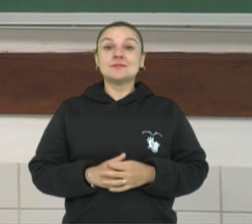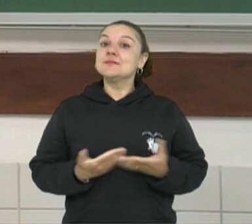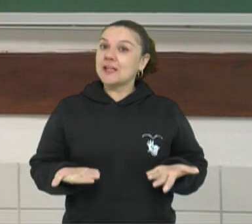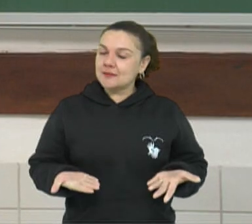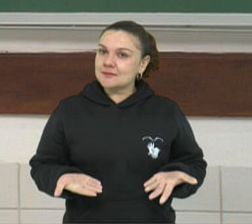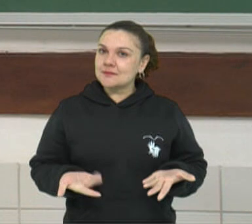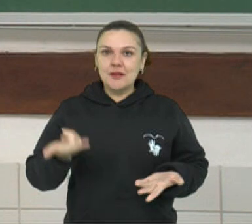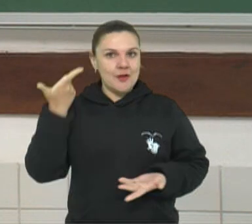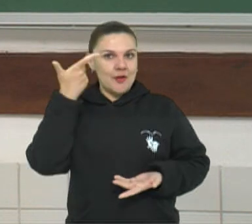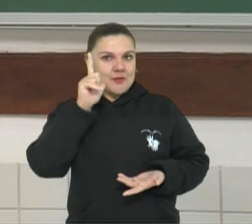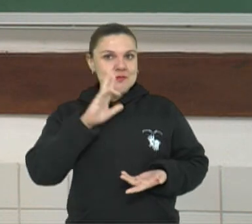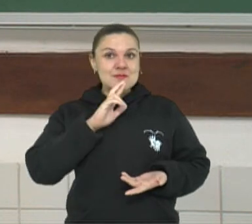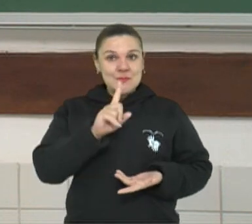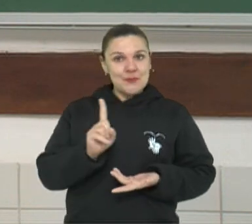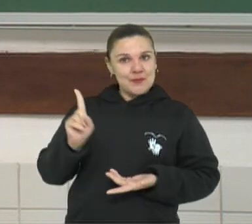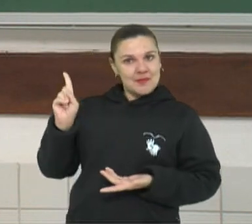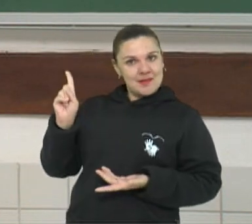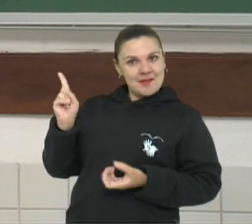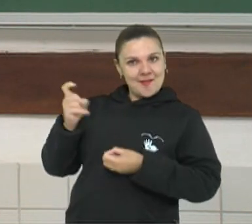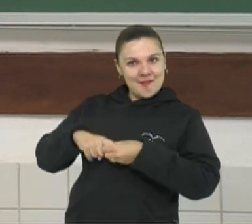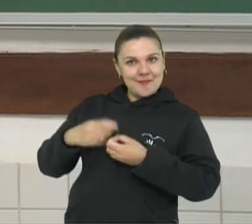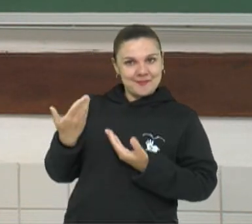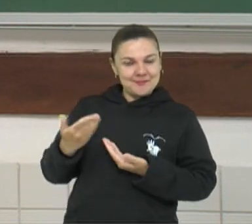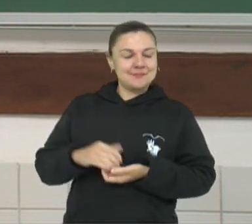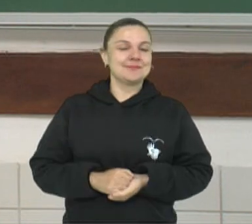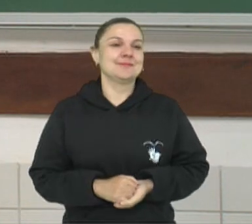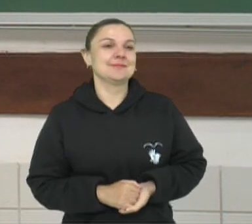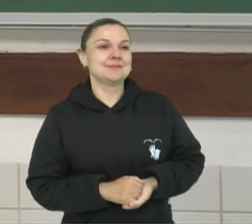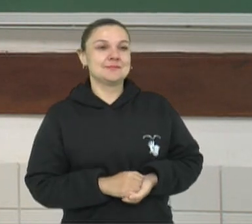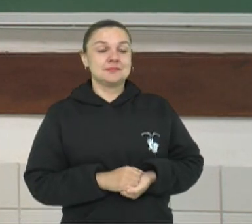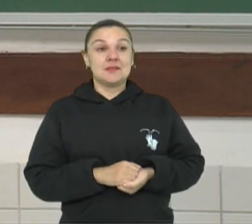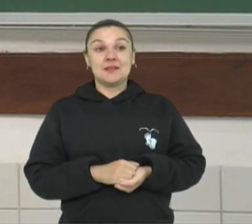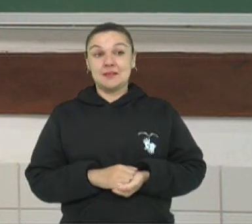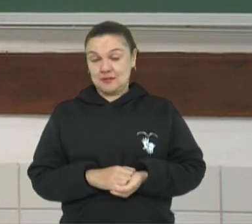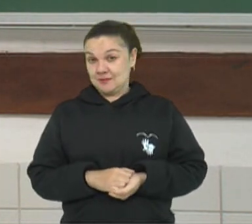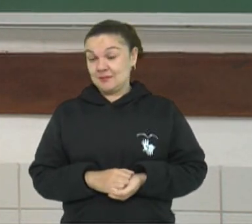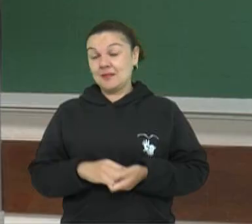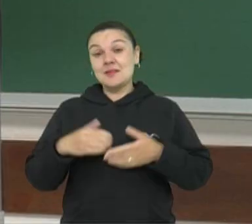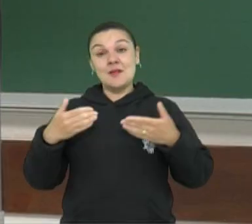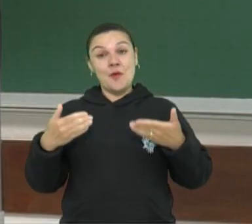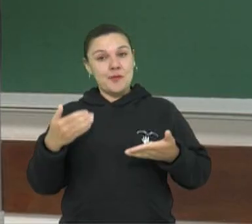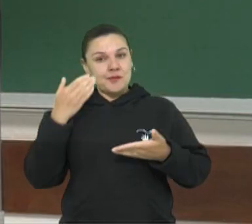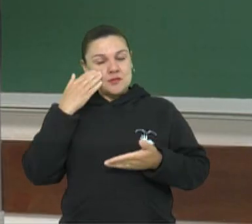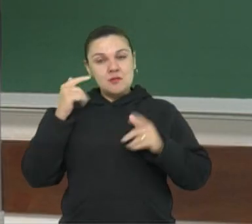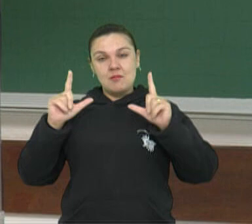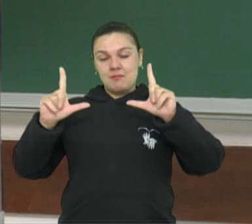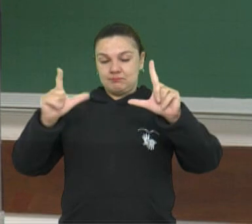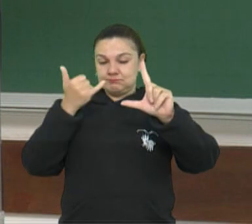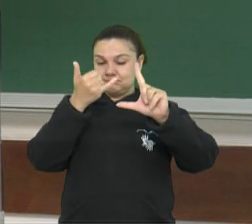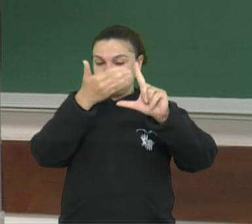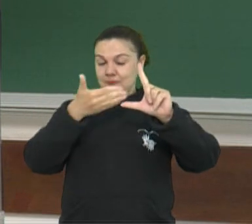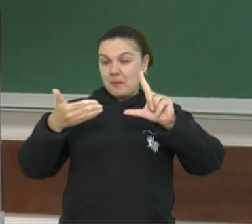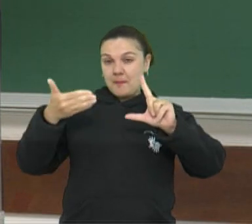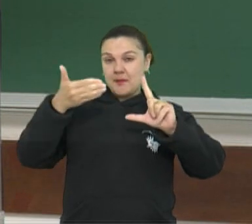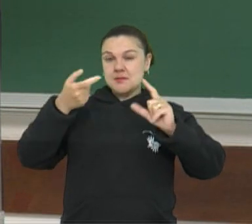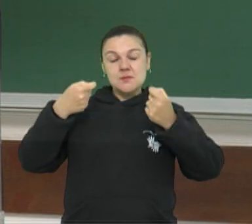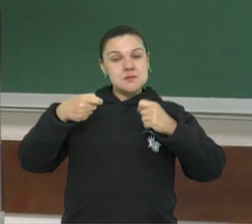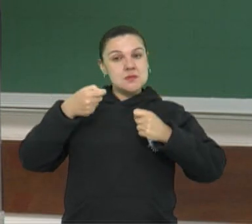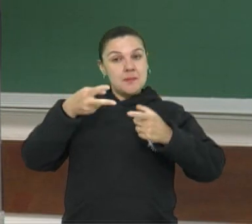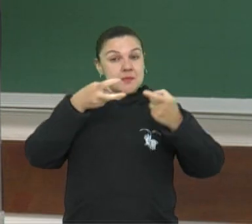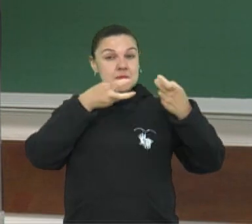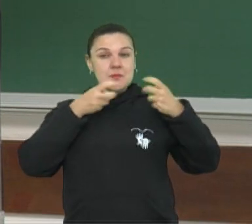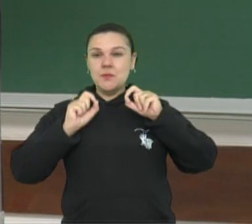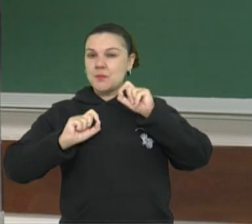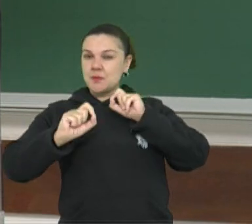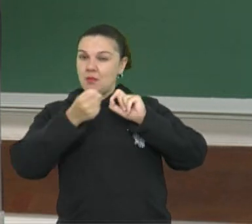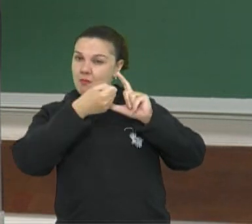E aí, gente, estamos de volta, vamos conferir a resposta? Bom, quando você se depara com uma imagem, você precisa prestar